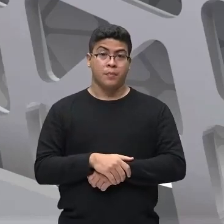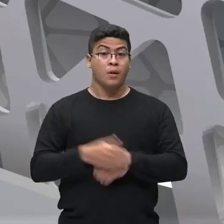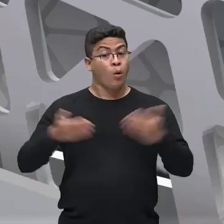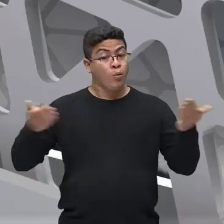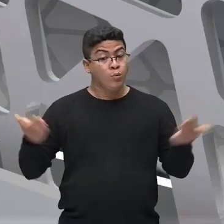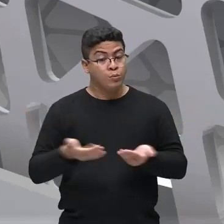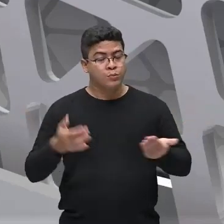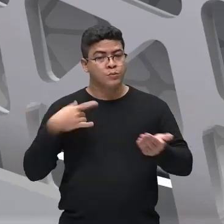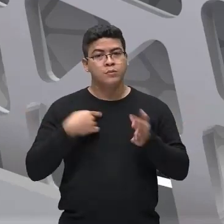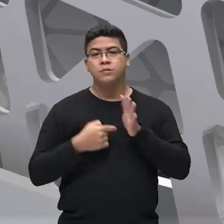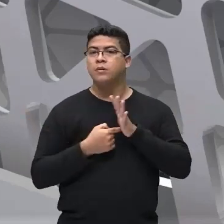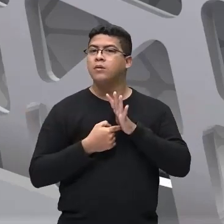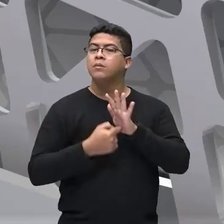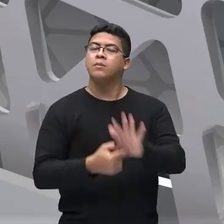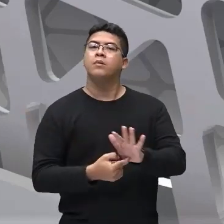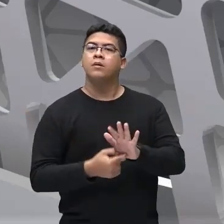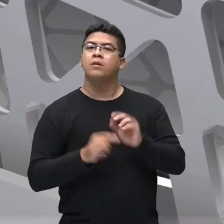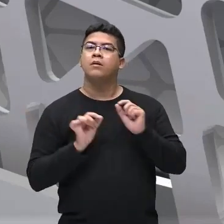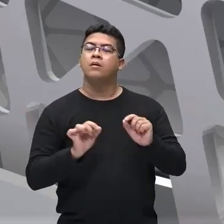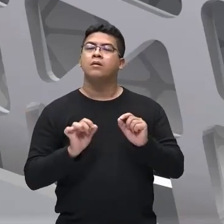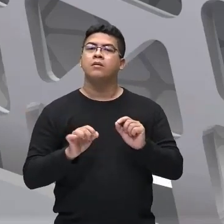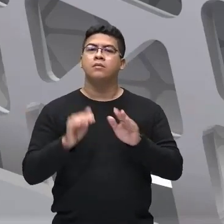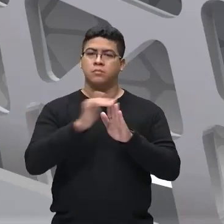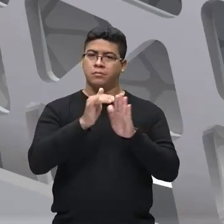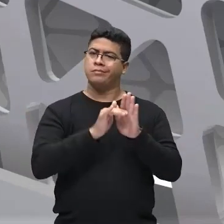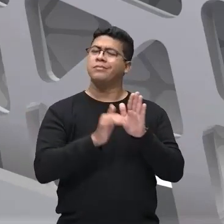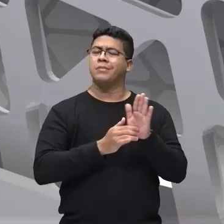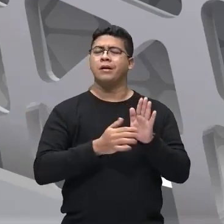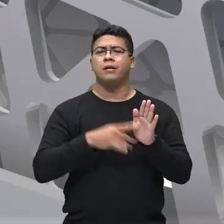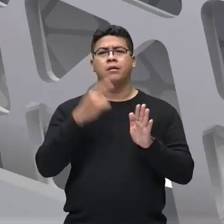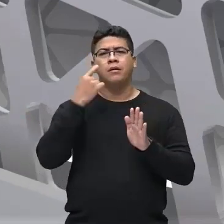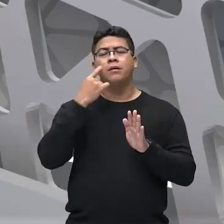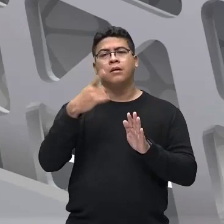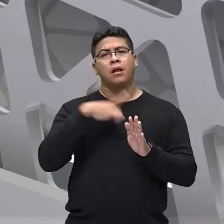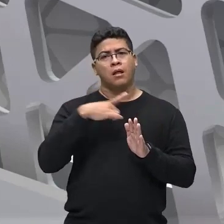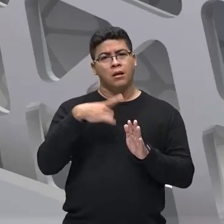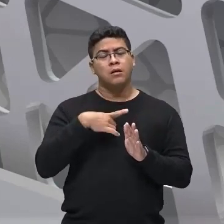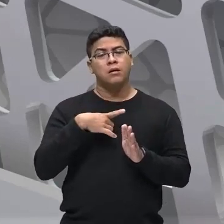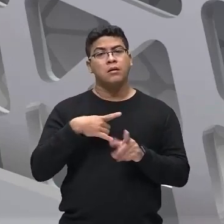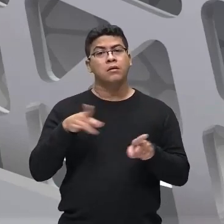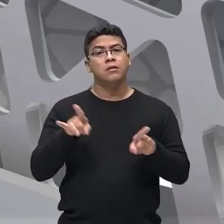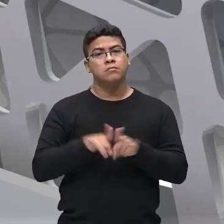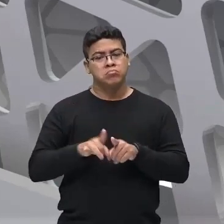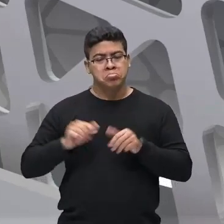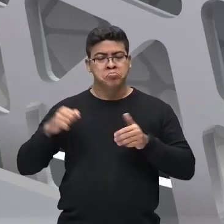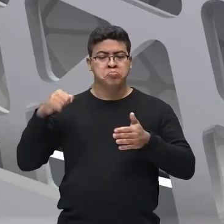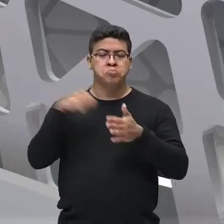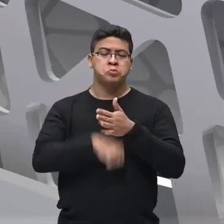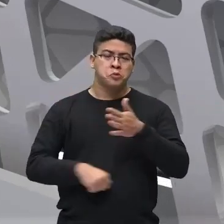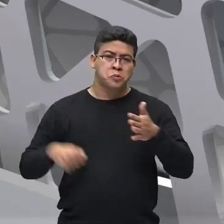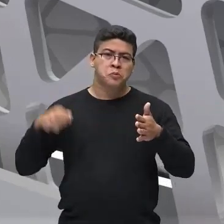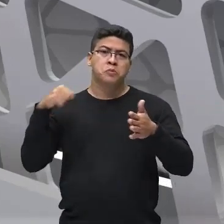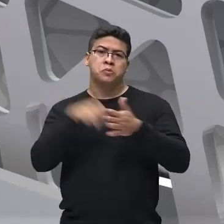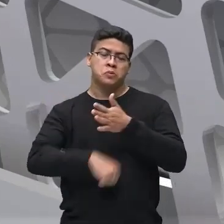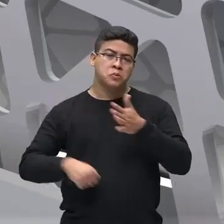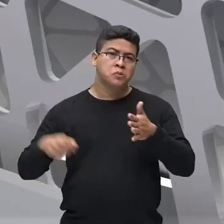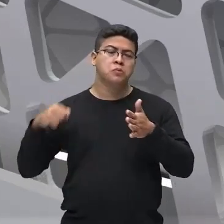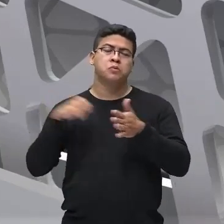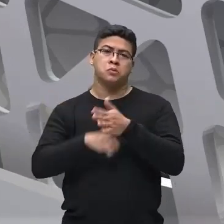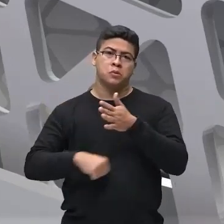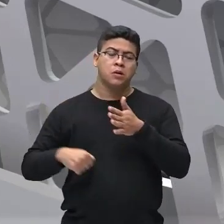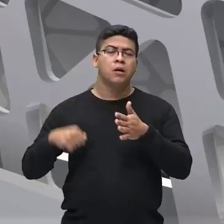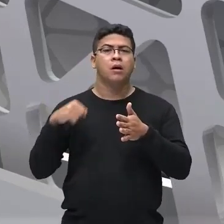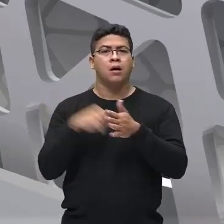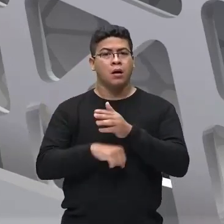estamos colocando aqui hoje para vocês, que ainda estão na luta. Dentro da sua